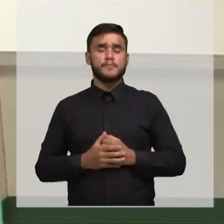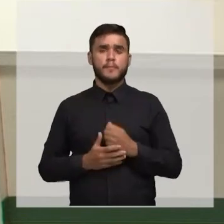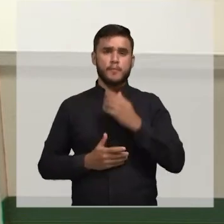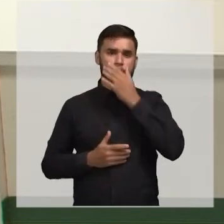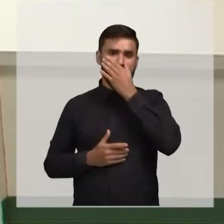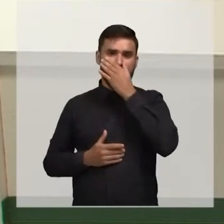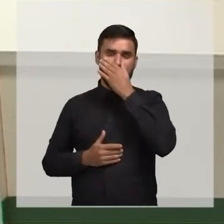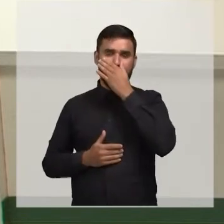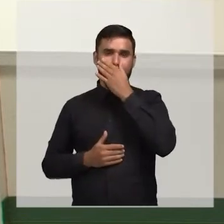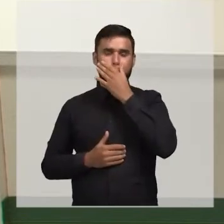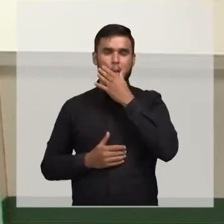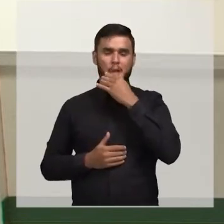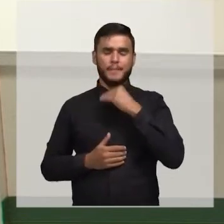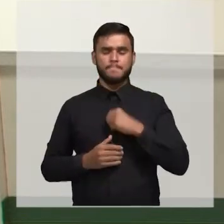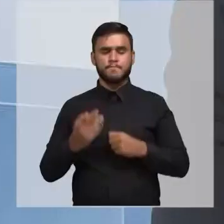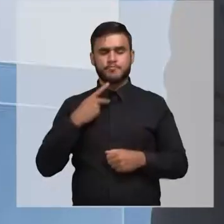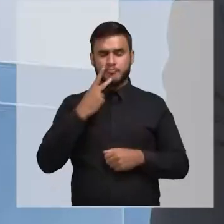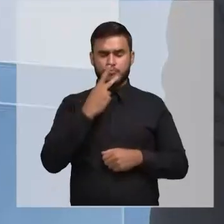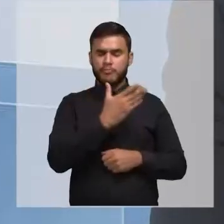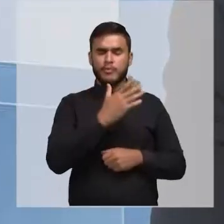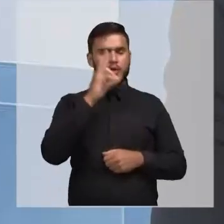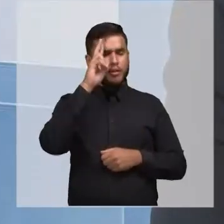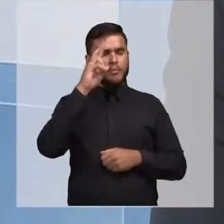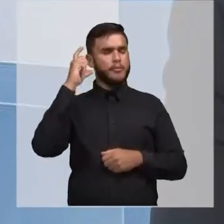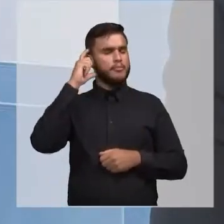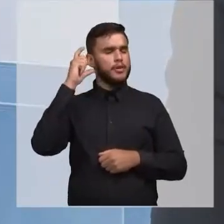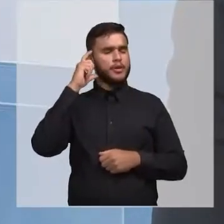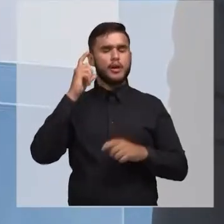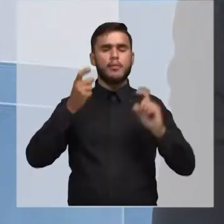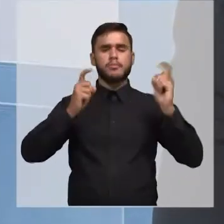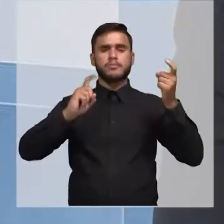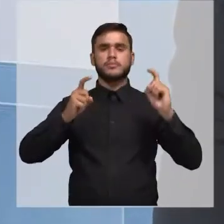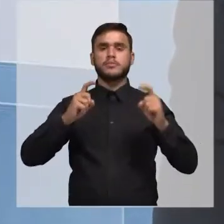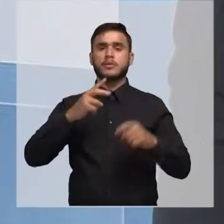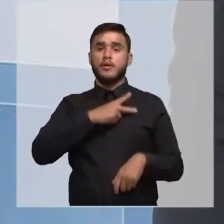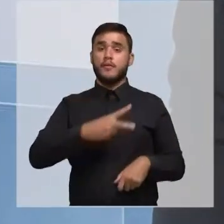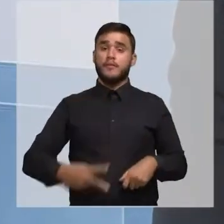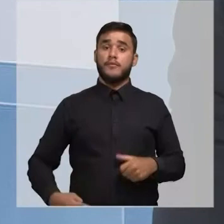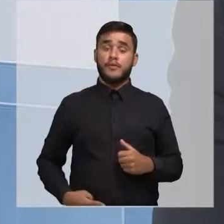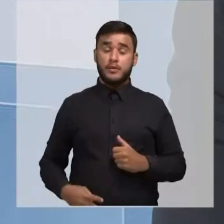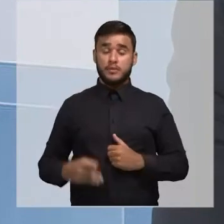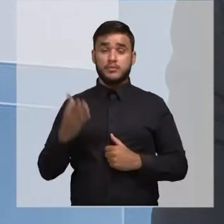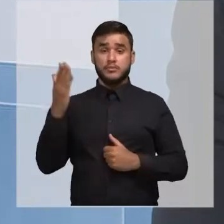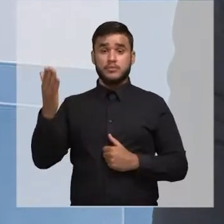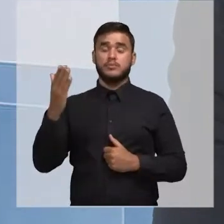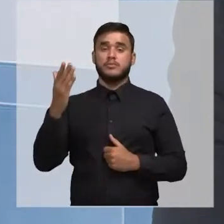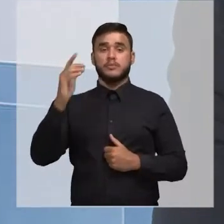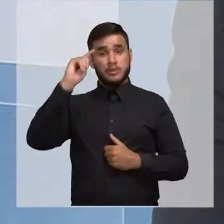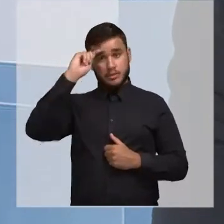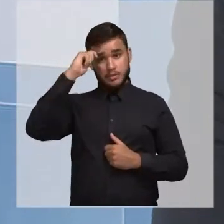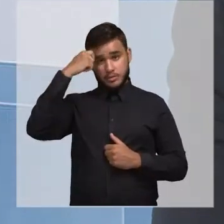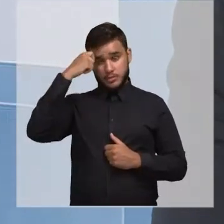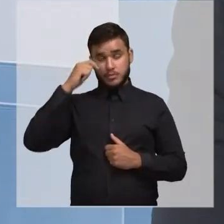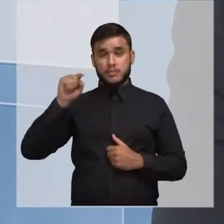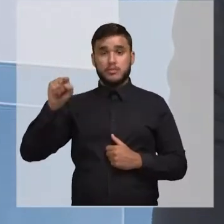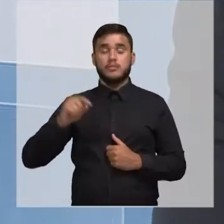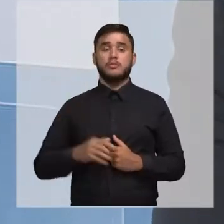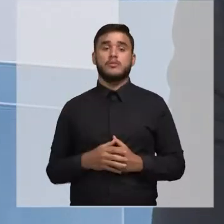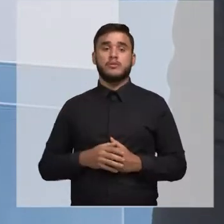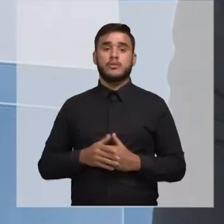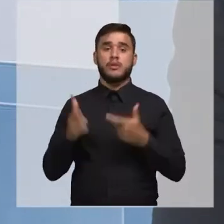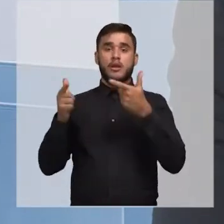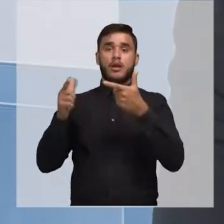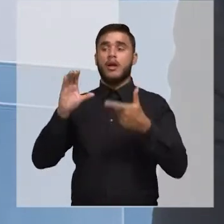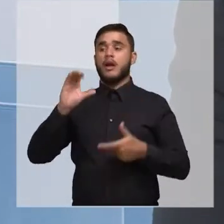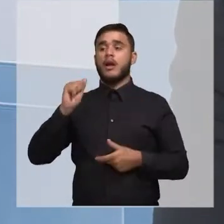num programa que a gente discutia aqui com o Luiz na Jovem Pan, ele chamou um vereador que é negro de Capitão